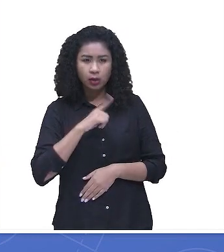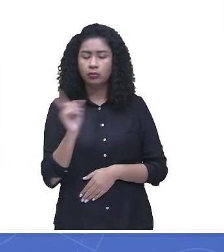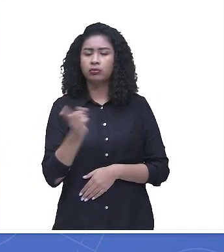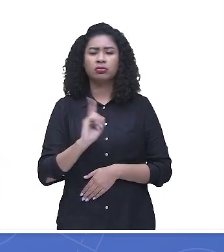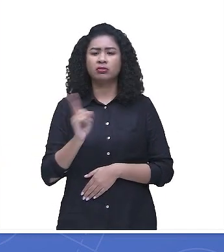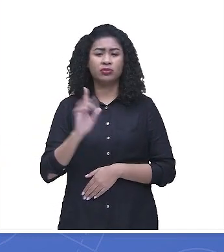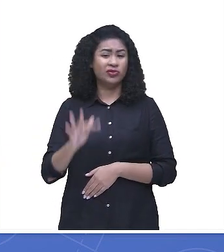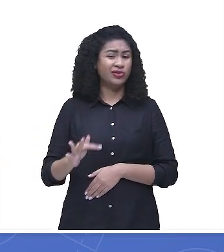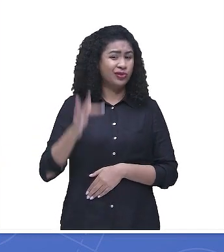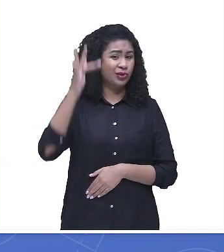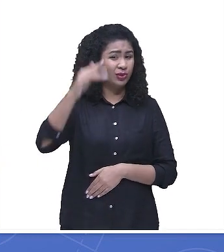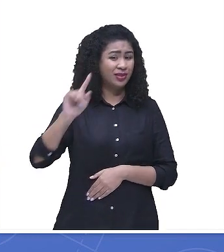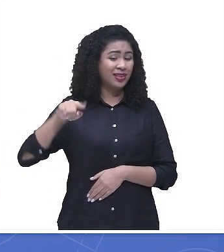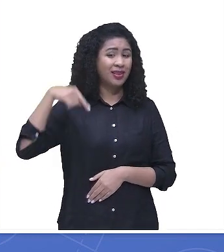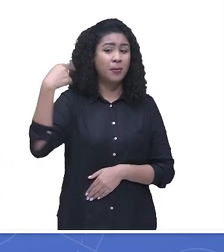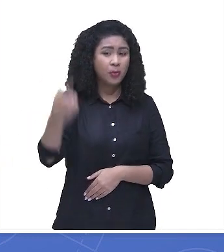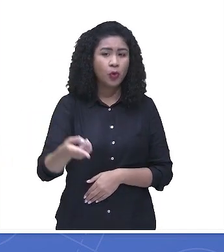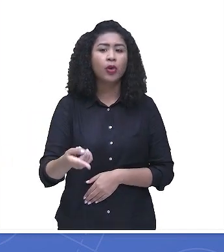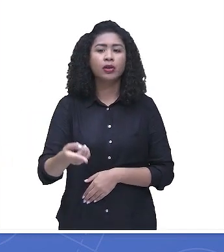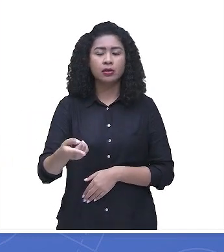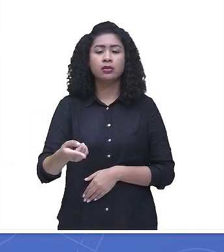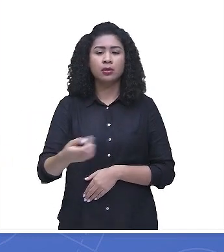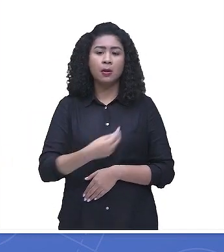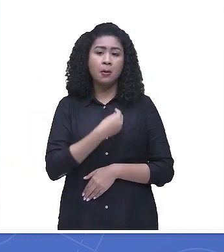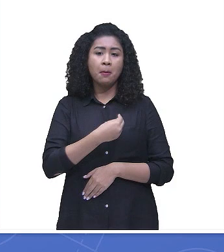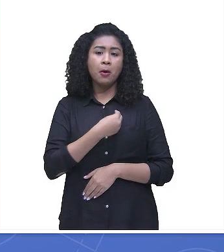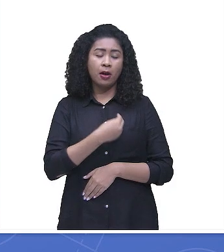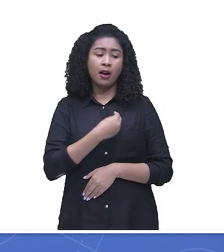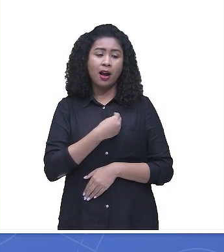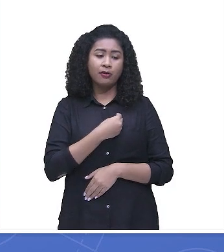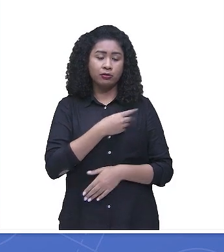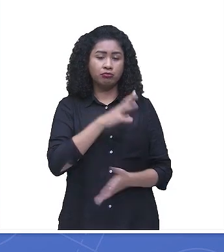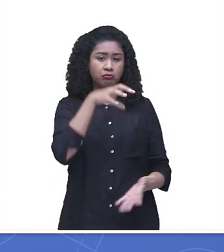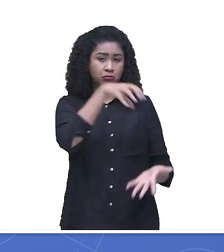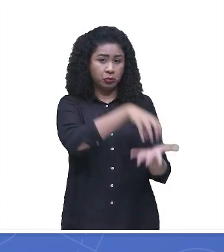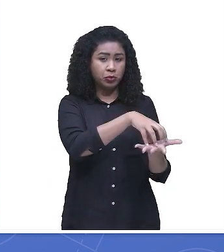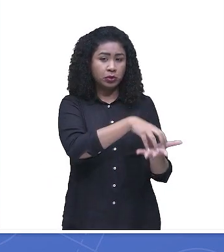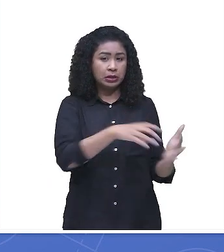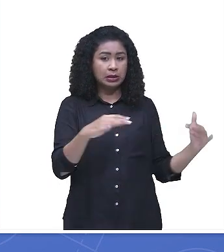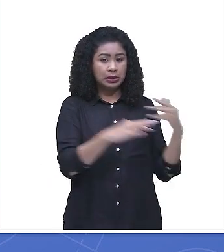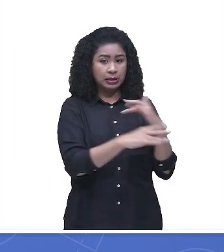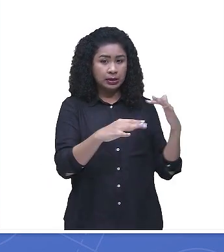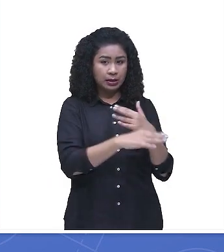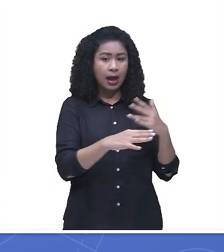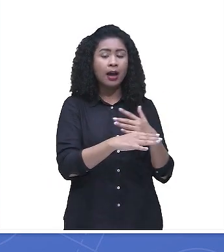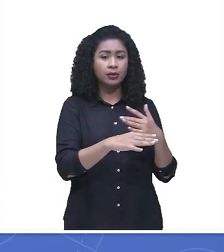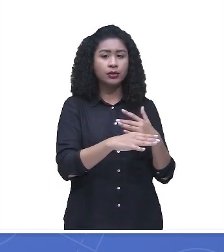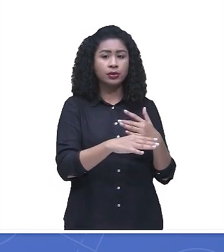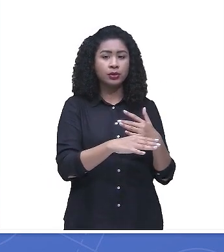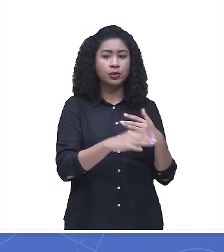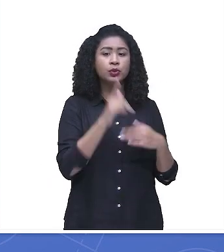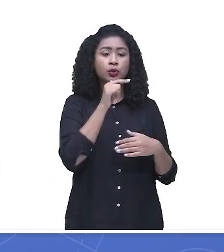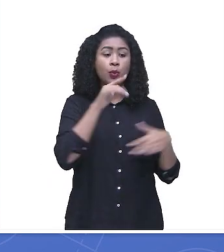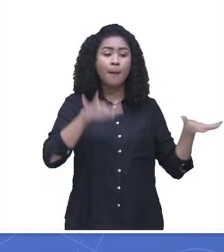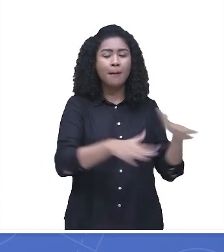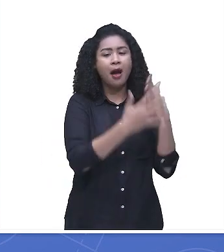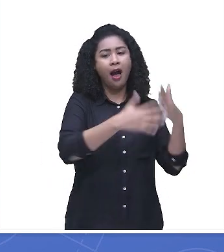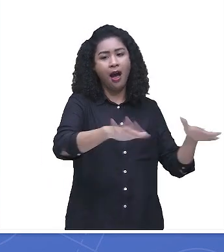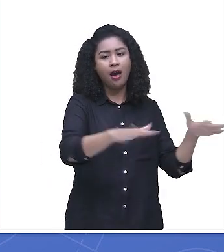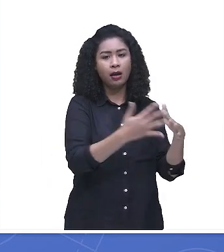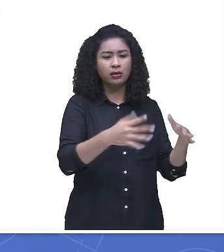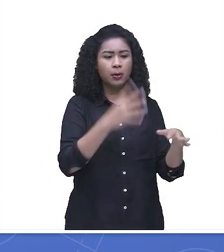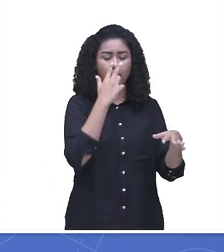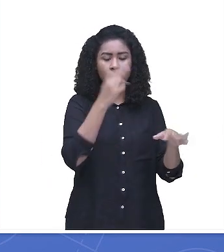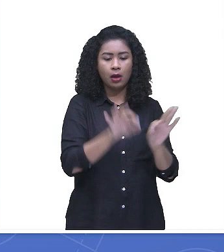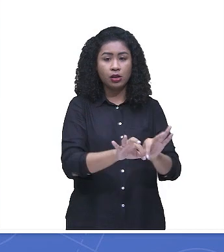suas cidades-estados de frente para o mar Mediterrâneo. Tem uma certa distância geográfica aí, ok? Pelo militarismo